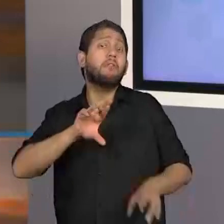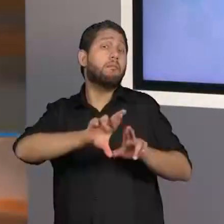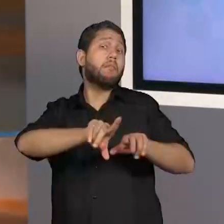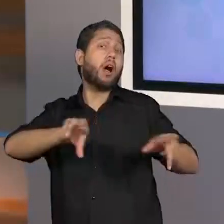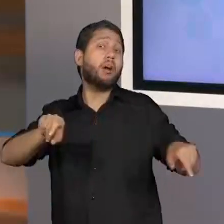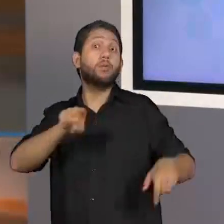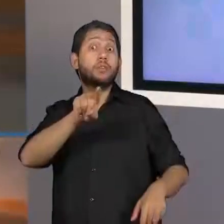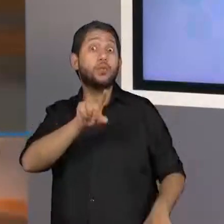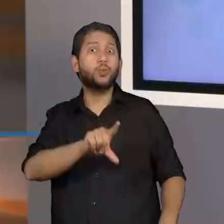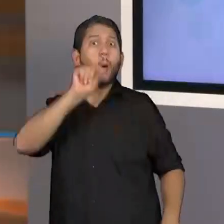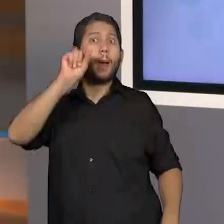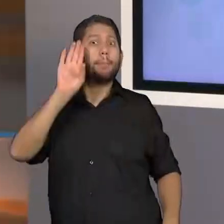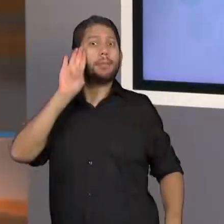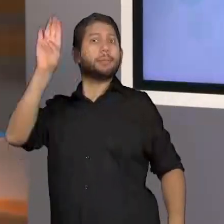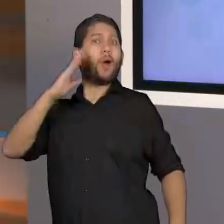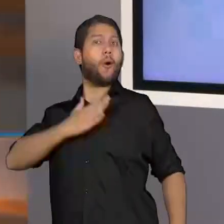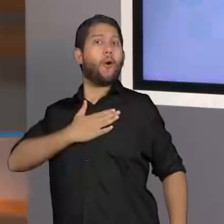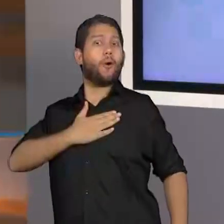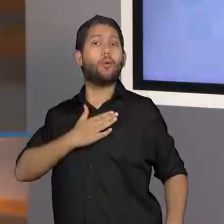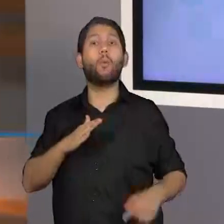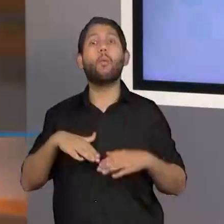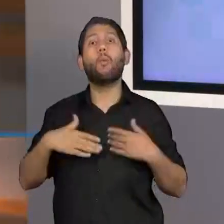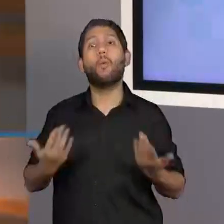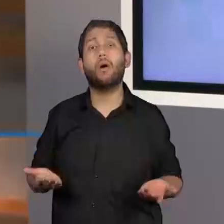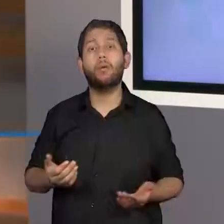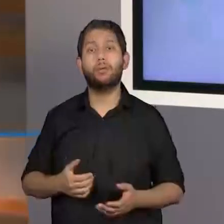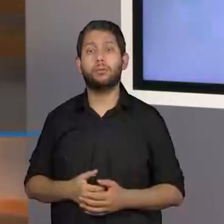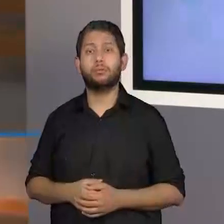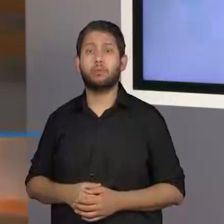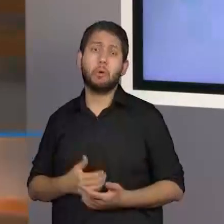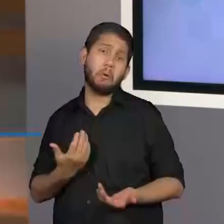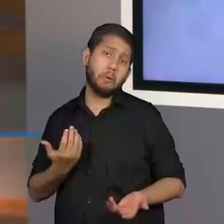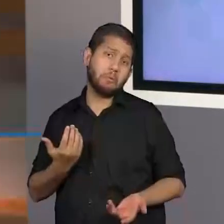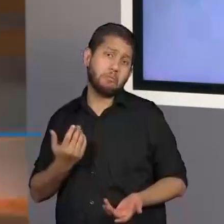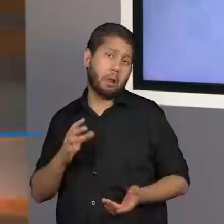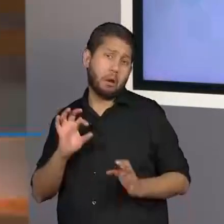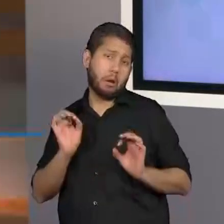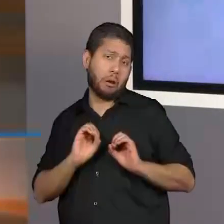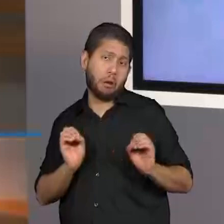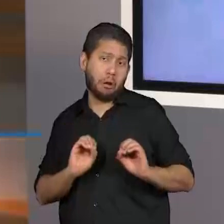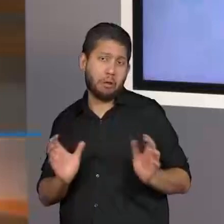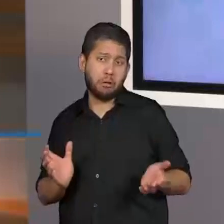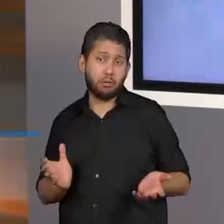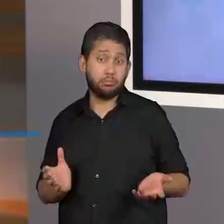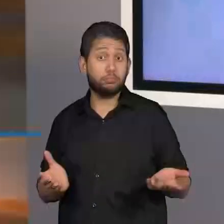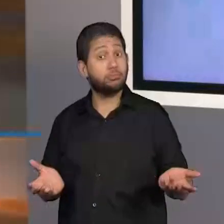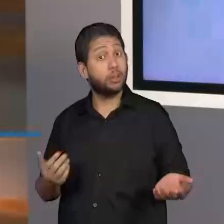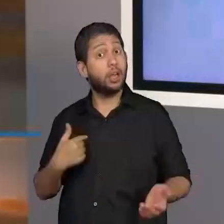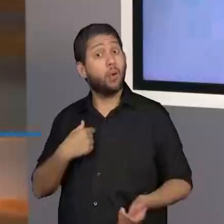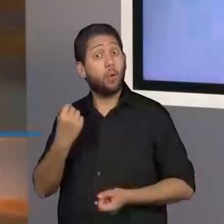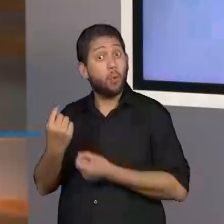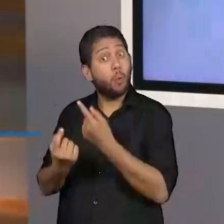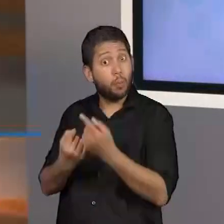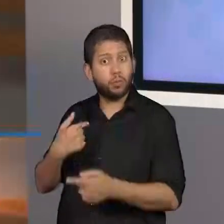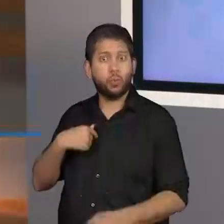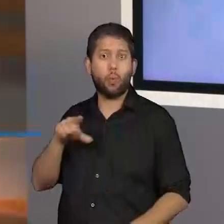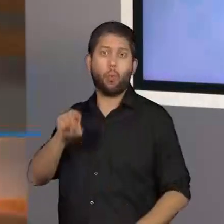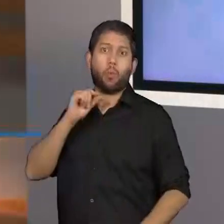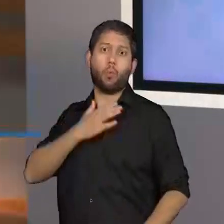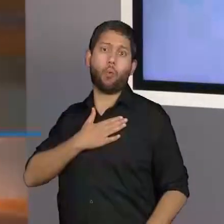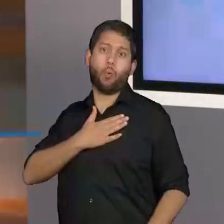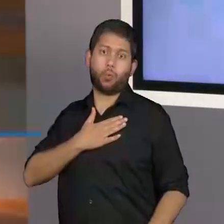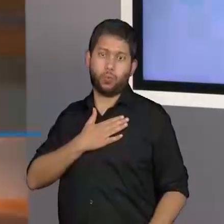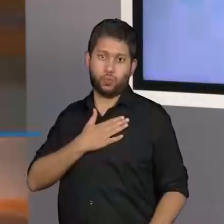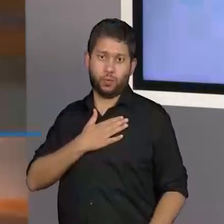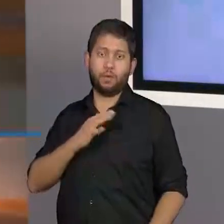Já lembrou alguma? Ou, eu não tenho uma fábula preferida, eu tenho algumas fábulas que eu prefiro. Por exemplo, eu tenho